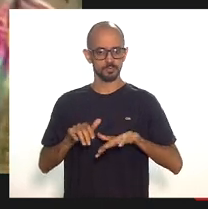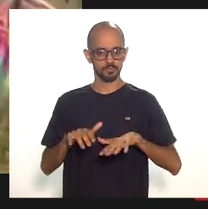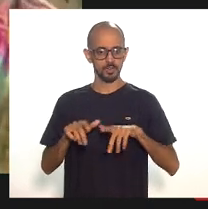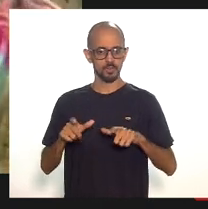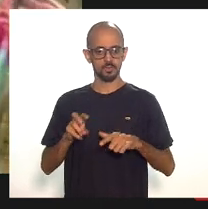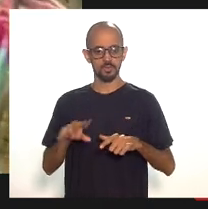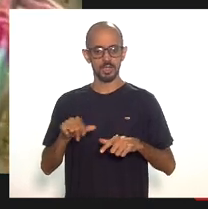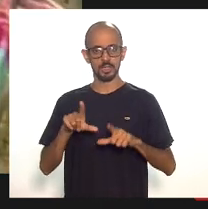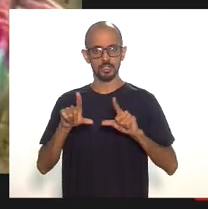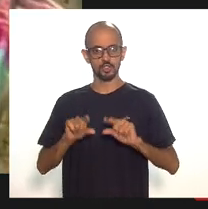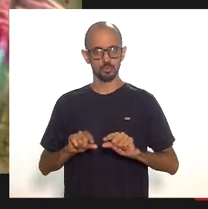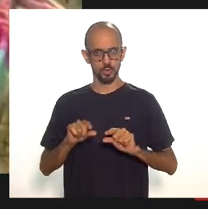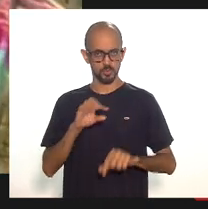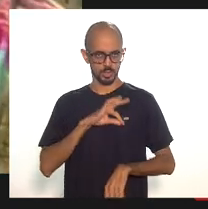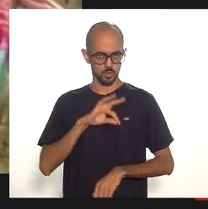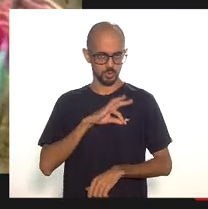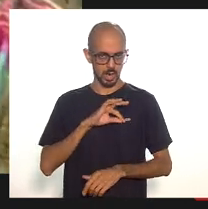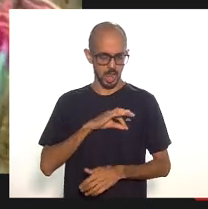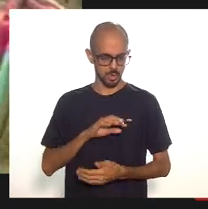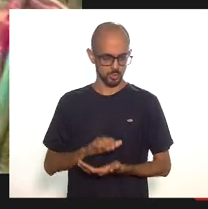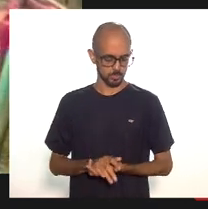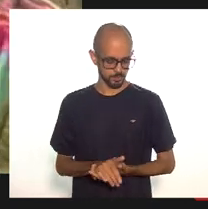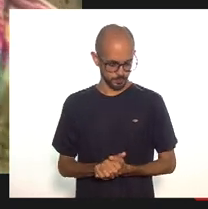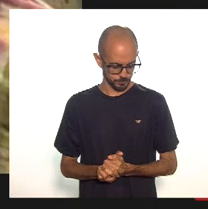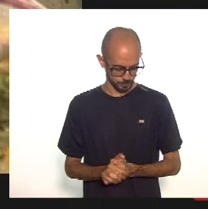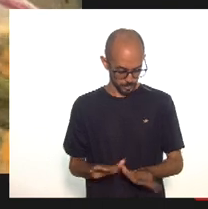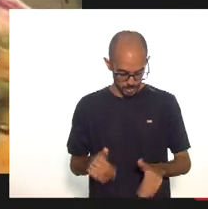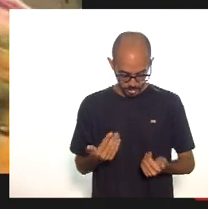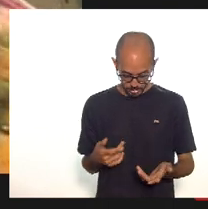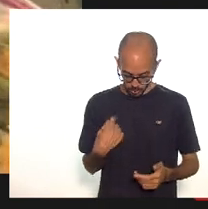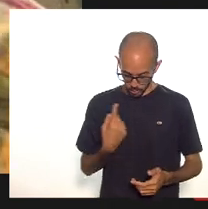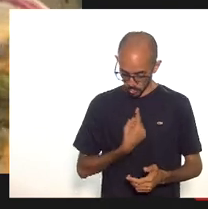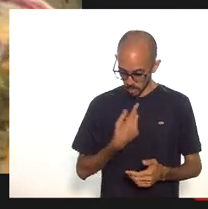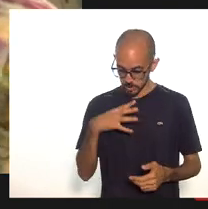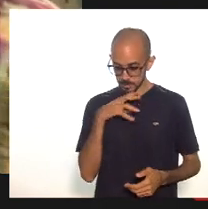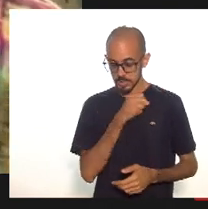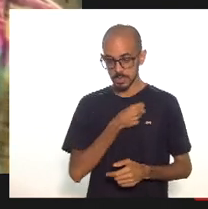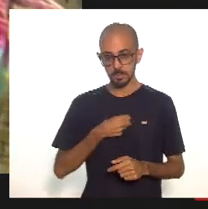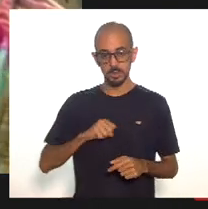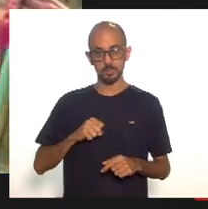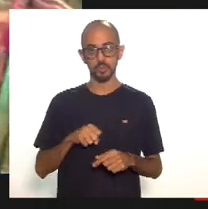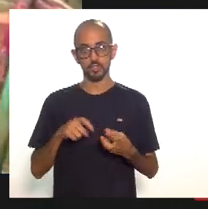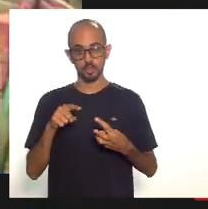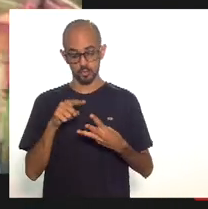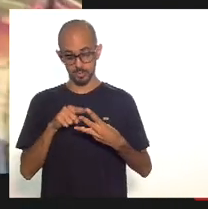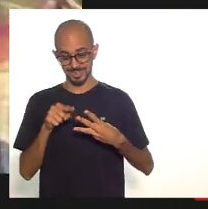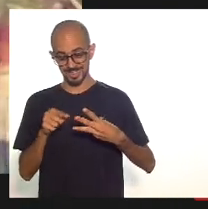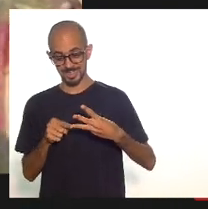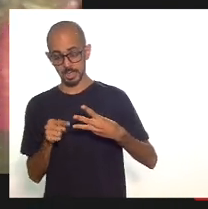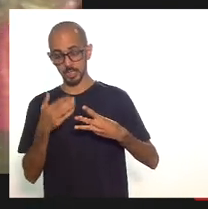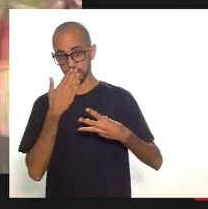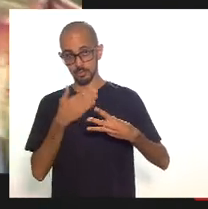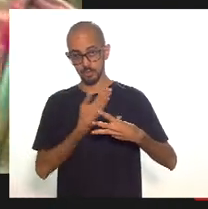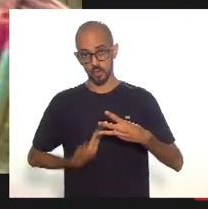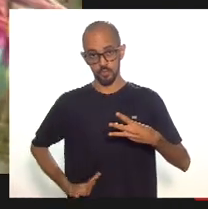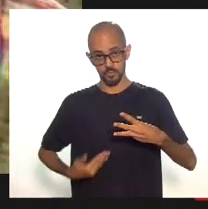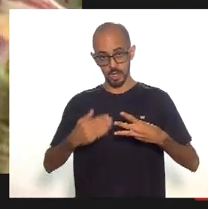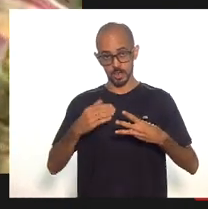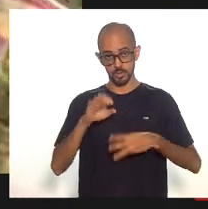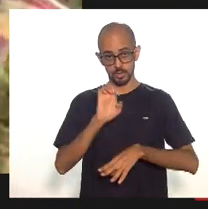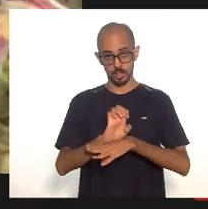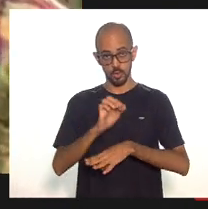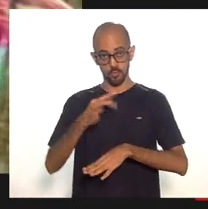salário. A gente vê que nas três esferas de governo, municipal, estadual e federal, o